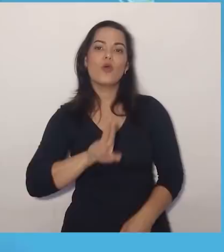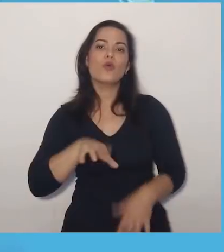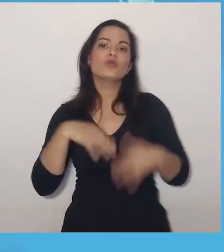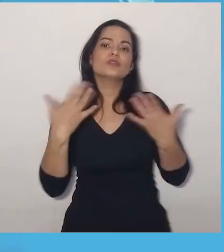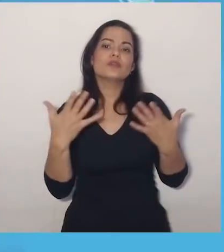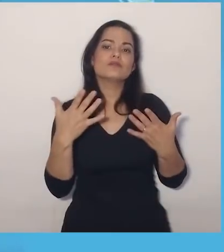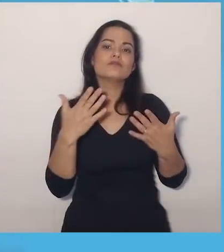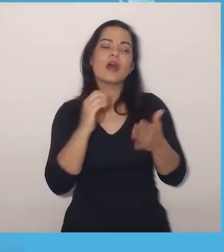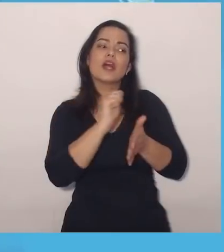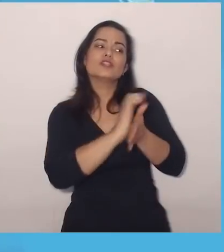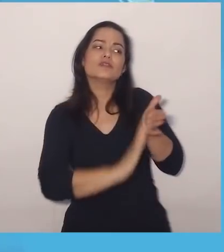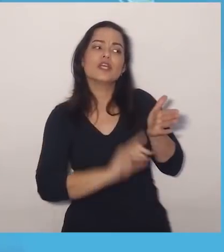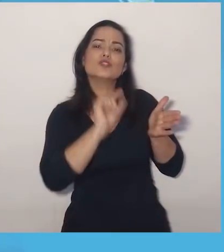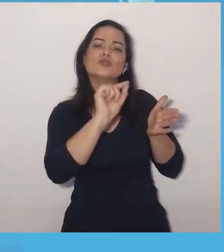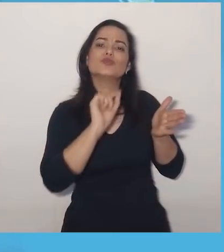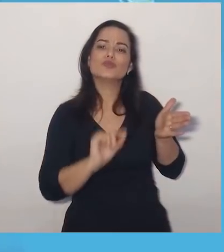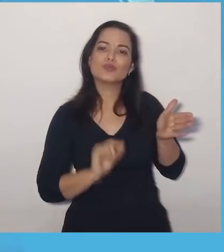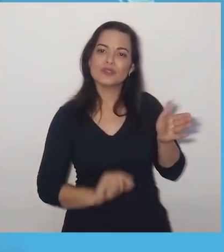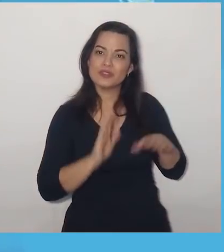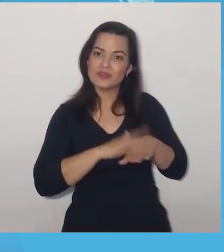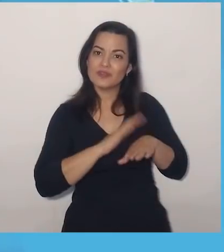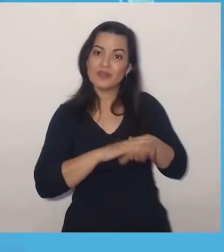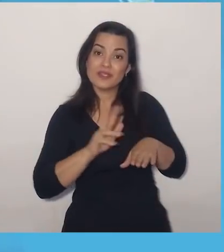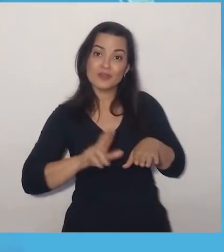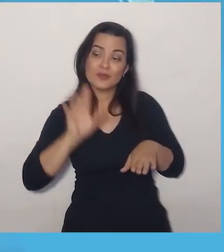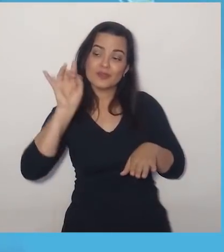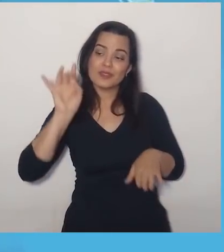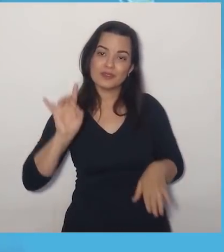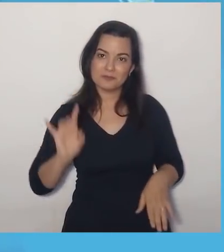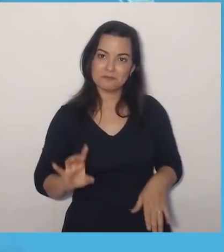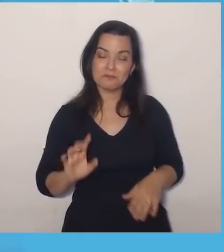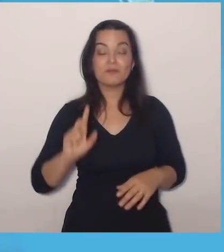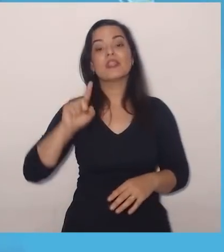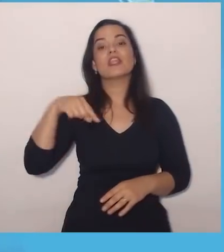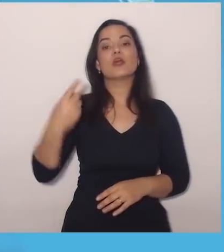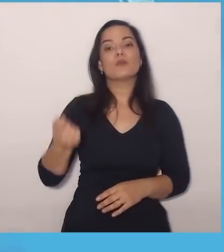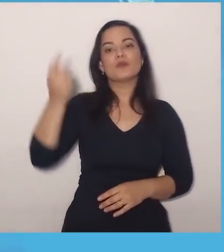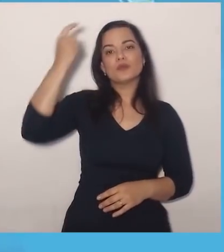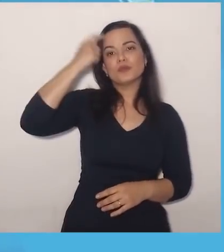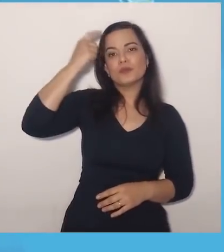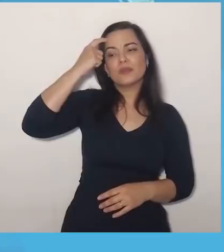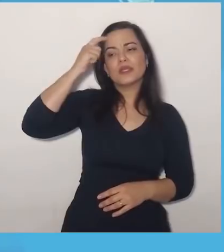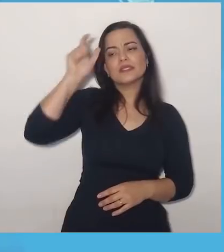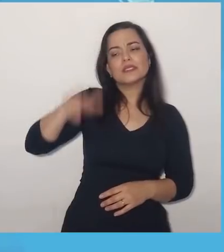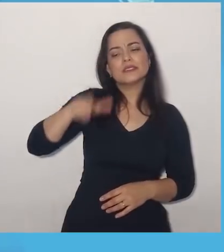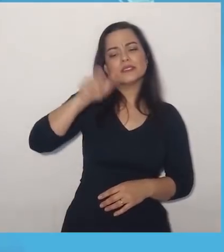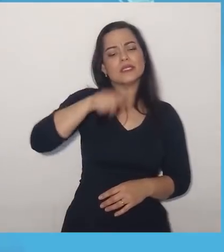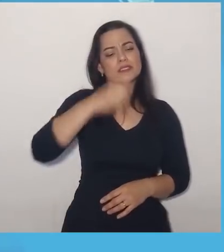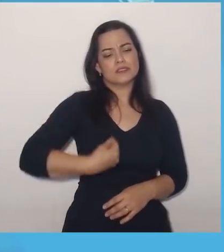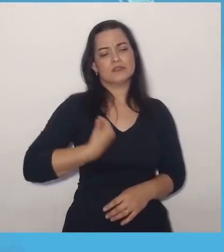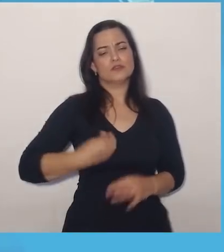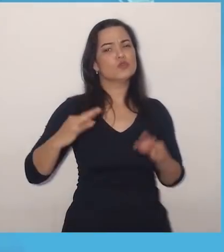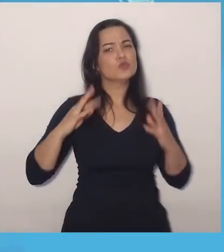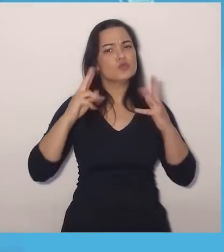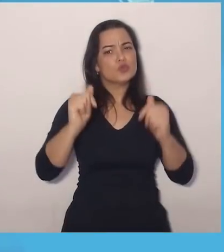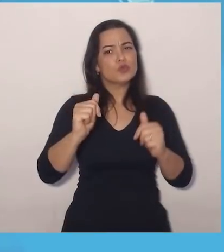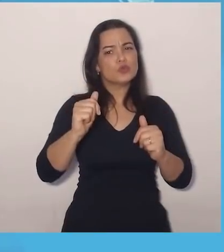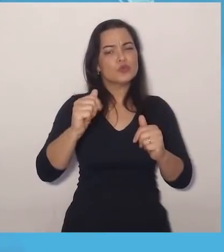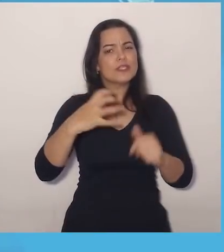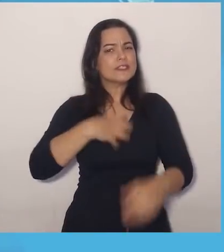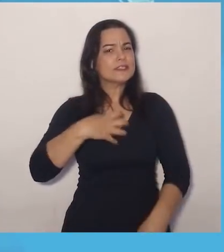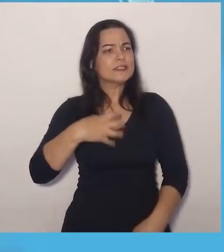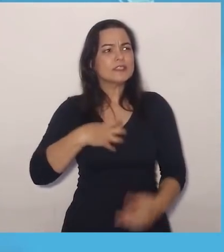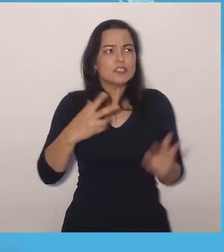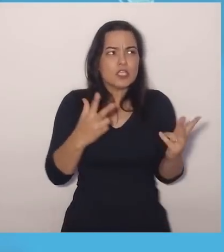sentido. Depois, pensar se todos os seres vivos têm os mesmos sentidos que nós.